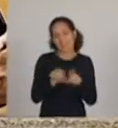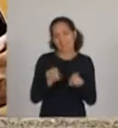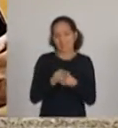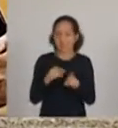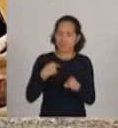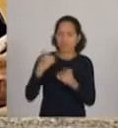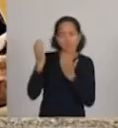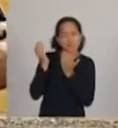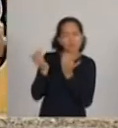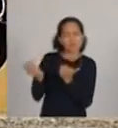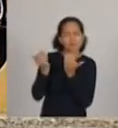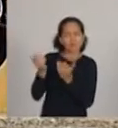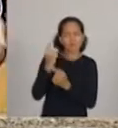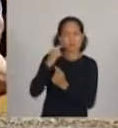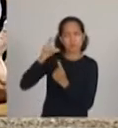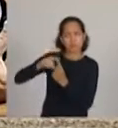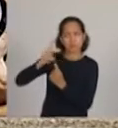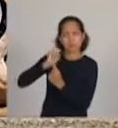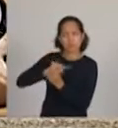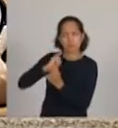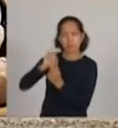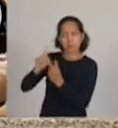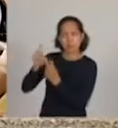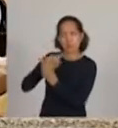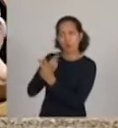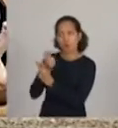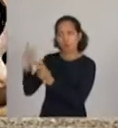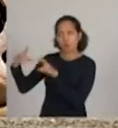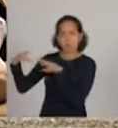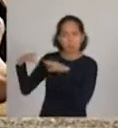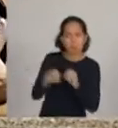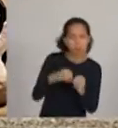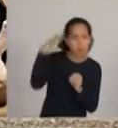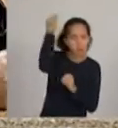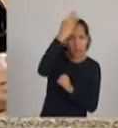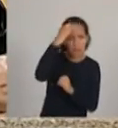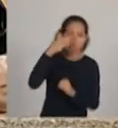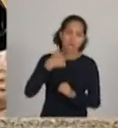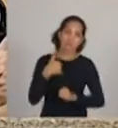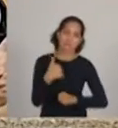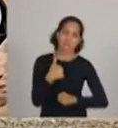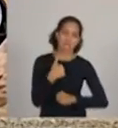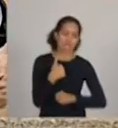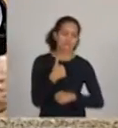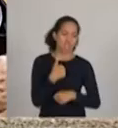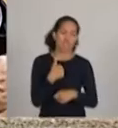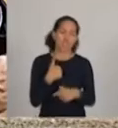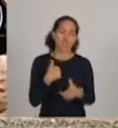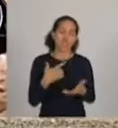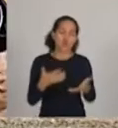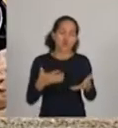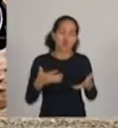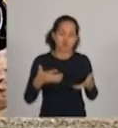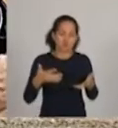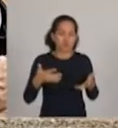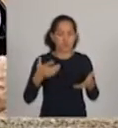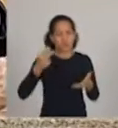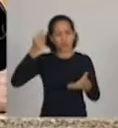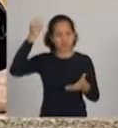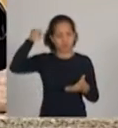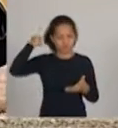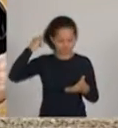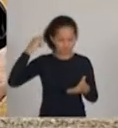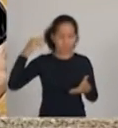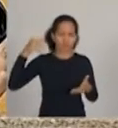fica desconfiado, né? Eu como já sou cidadão Espírito Santense há mais tempo, né? Ainda tem Garrido de Vila Velha no nome, né? Exato.